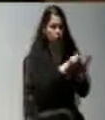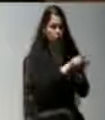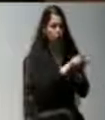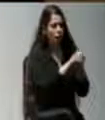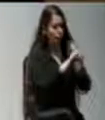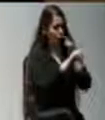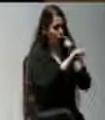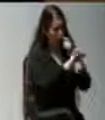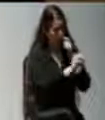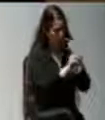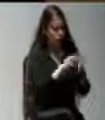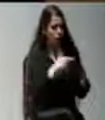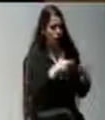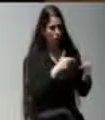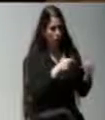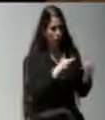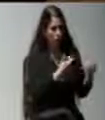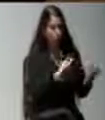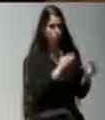tanto para isso.